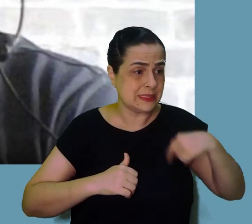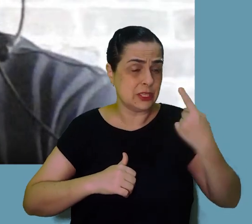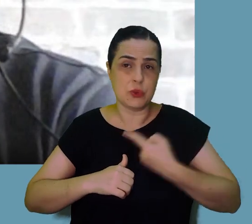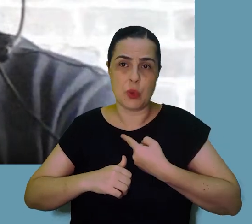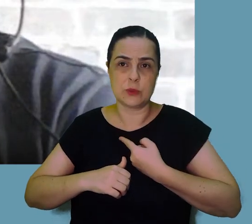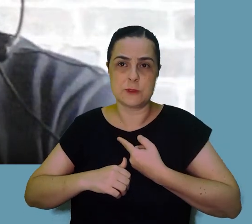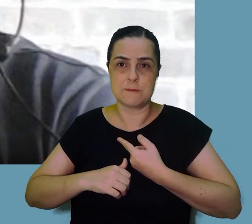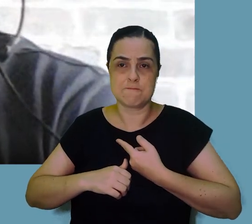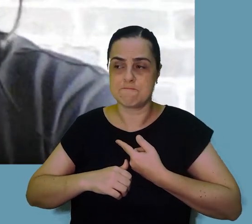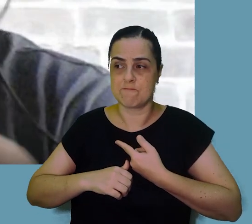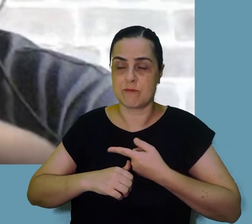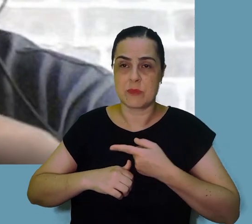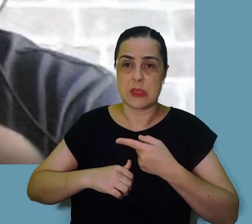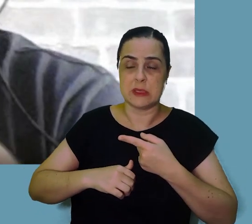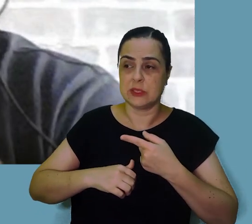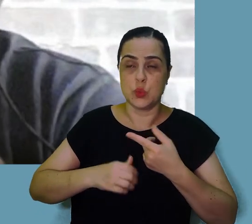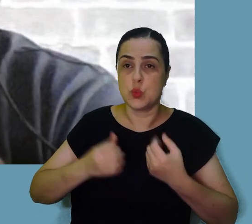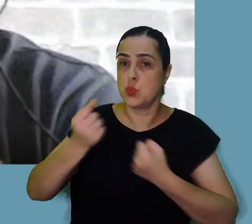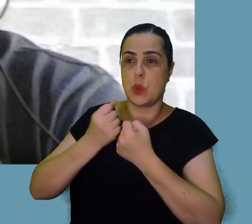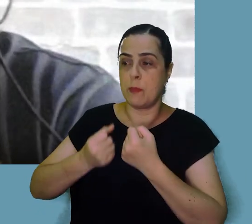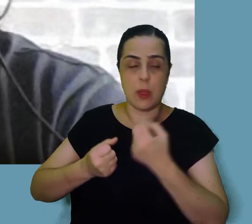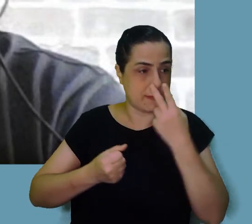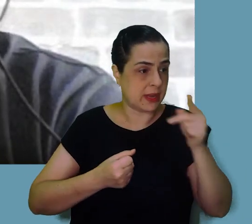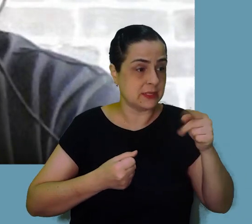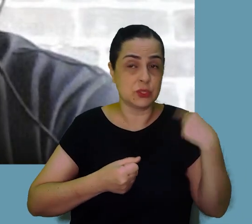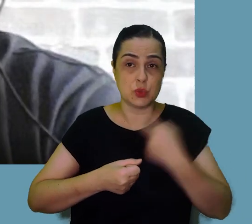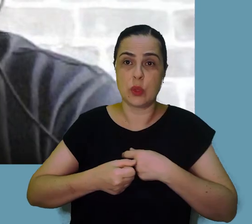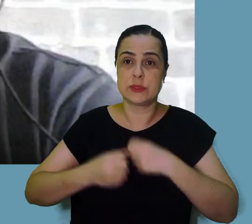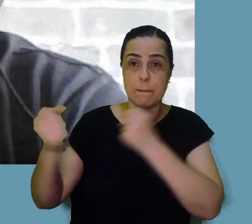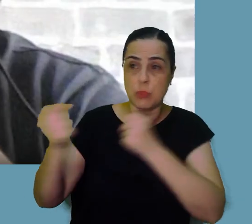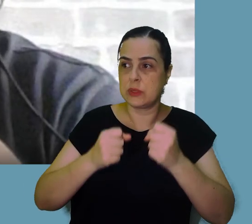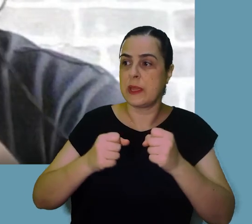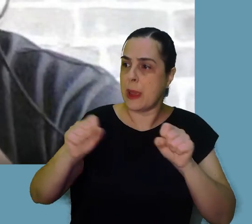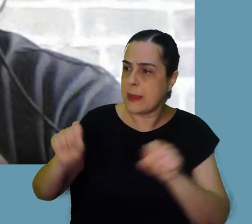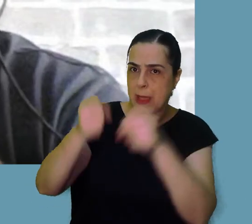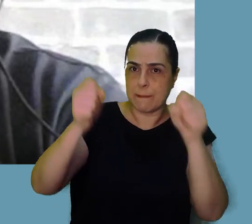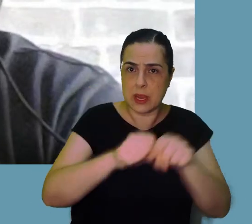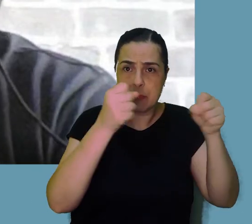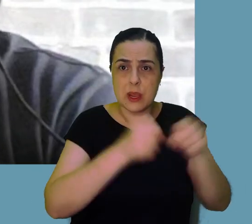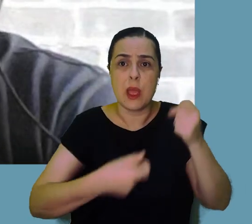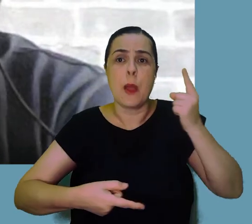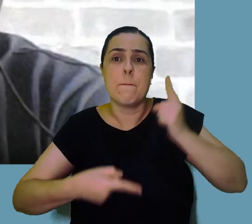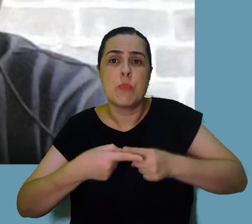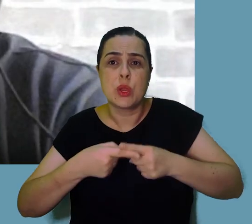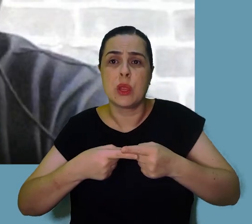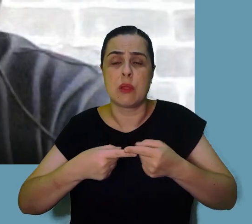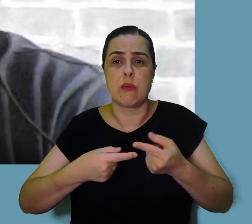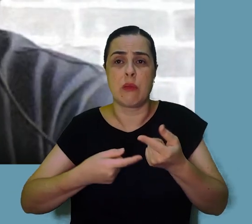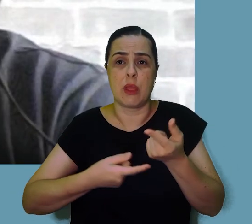país. E a gente quebra do ponto de vista não só de consumir os produtos, mas de garantir mão de obra para que ela